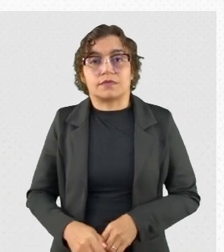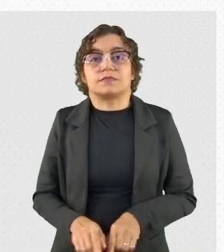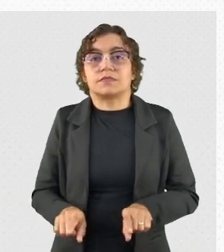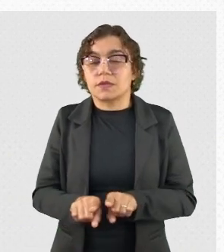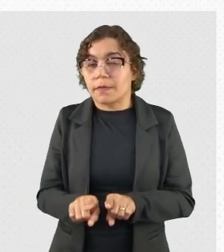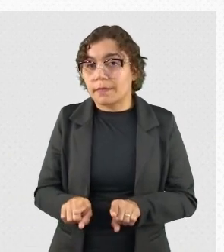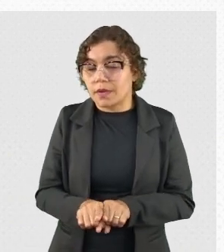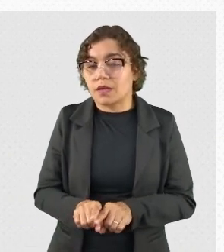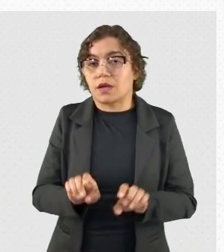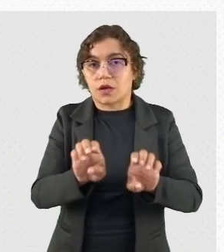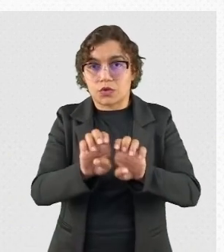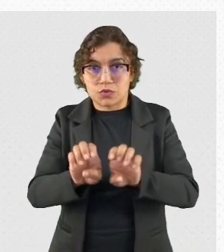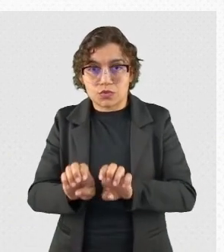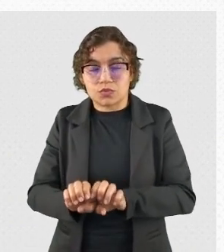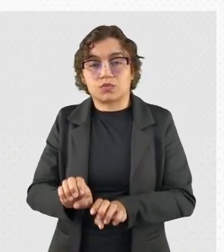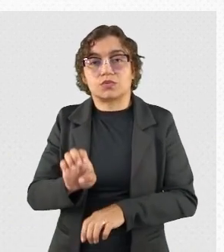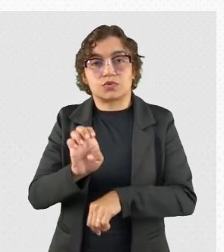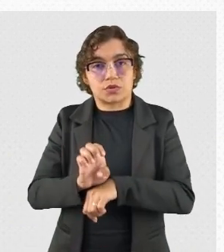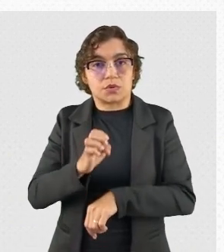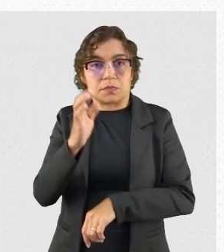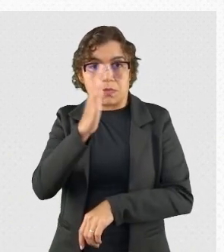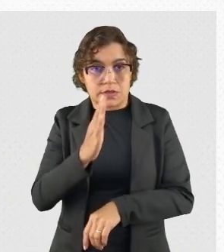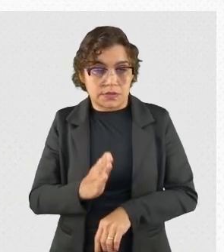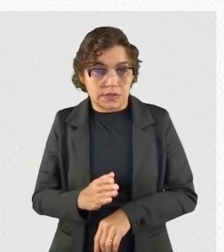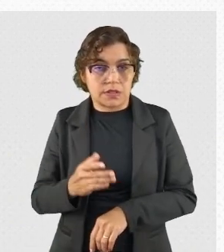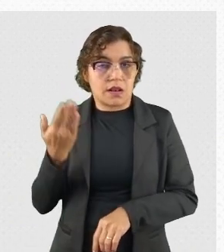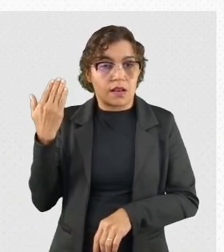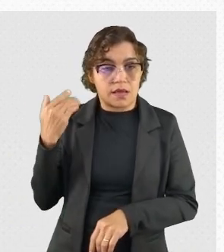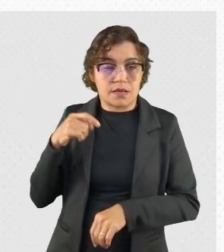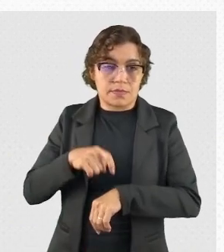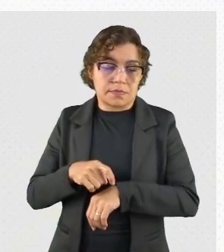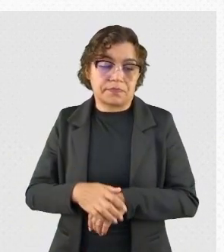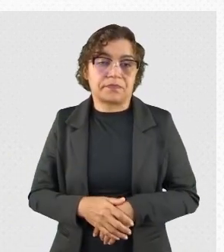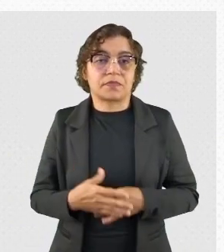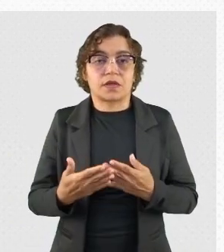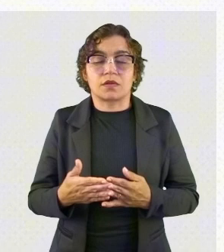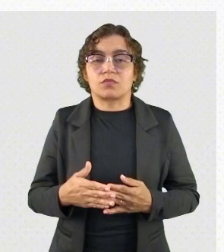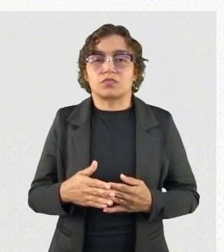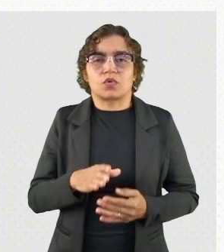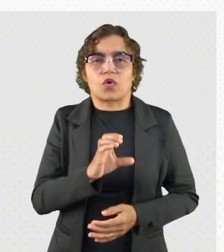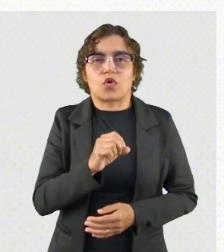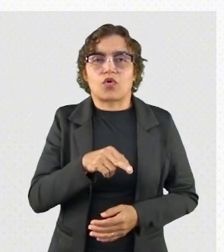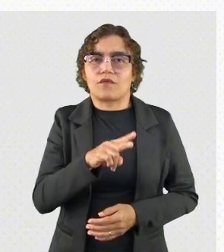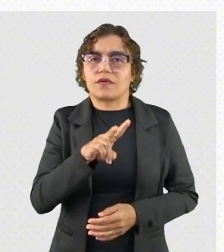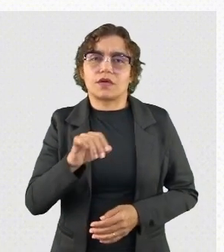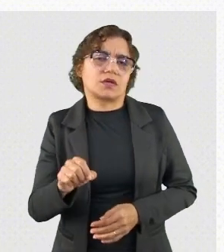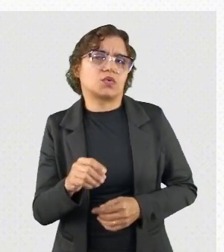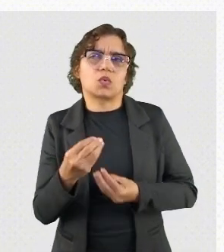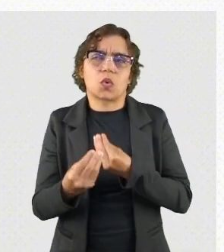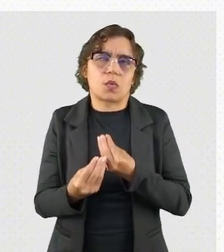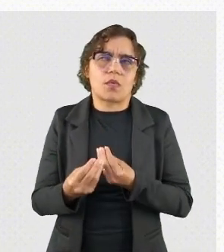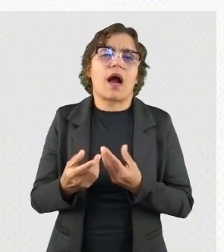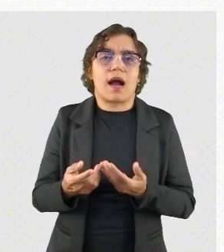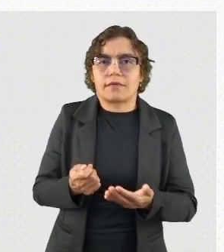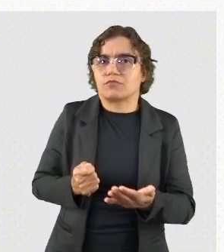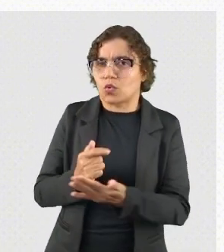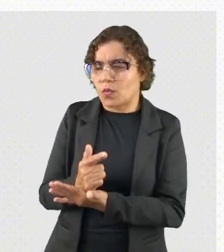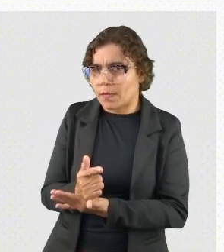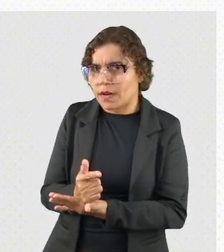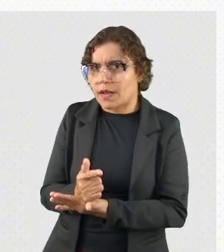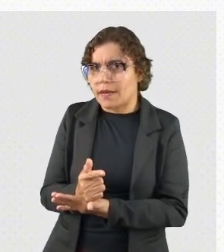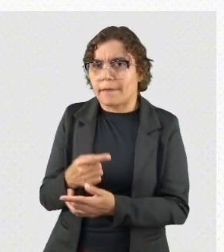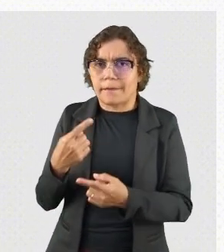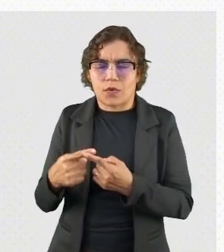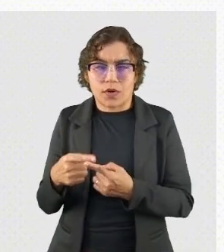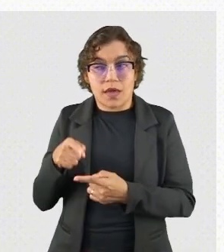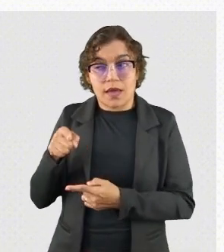do Estado brasileiro naquele momento. E aí, então, esse convênio dizia, olha, vamos comprar, porque a gente vai diminuir a